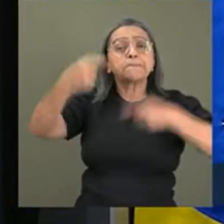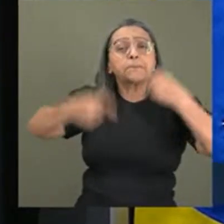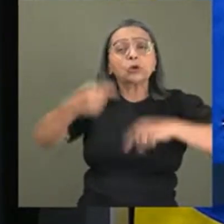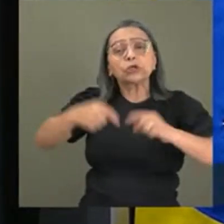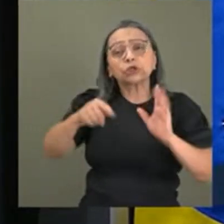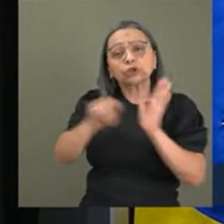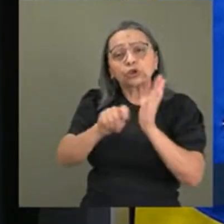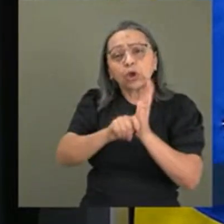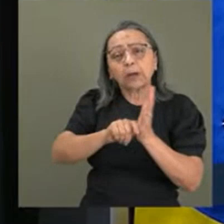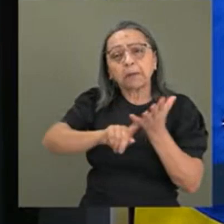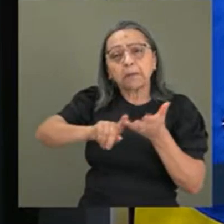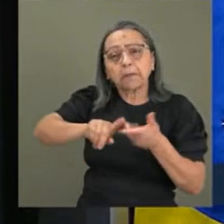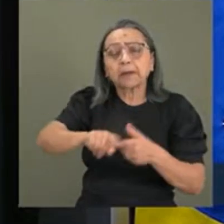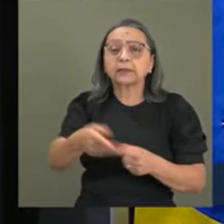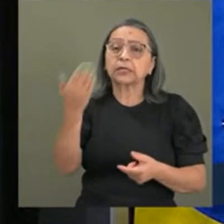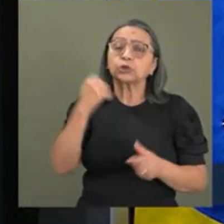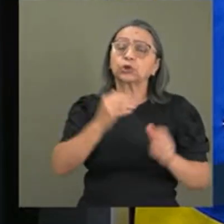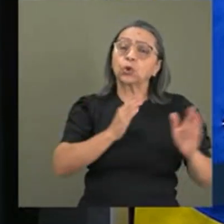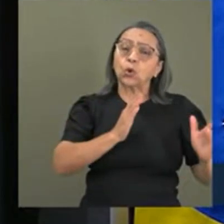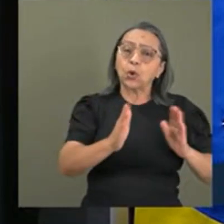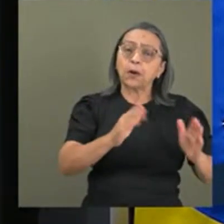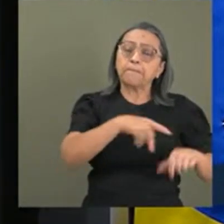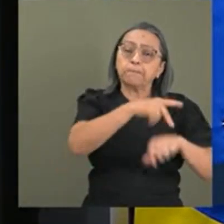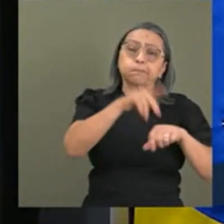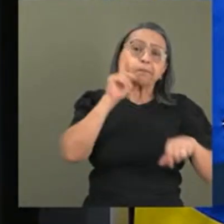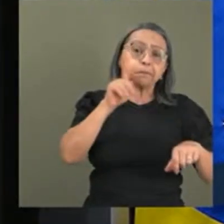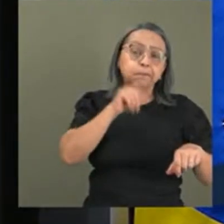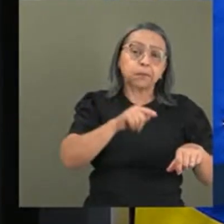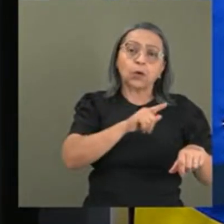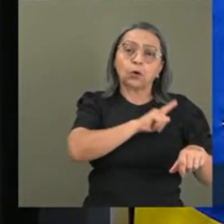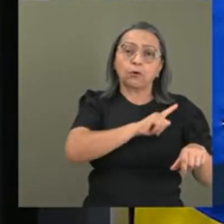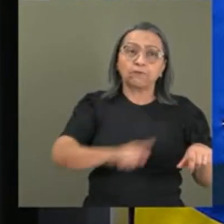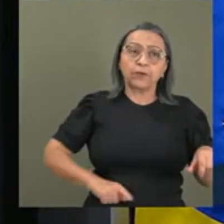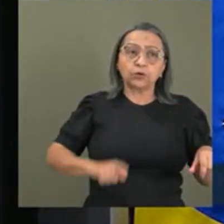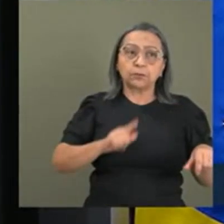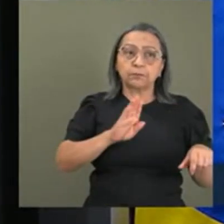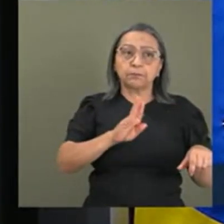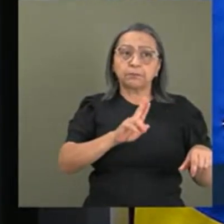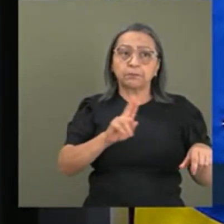tanto nos governos George Bush, governo